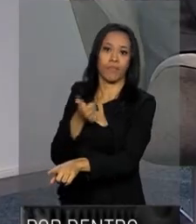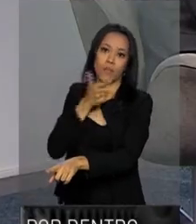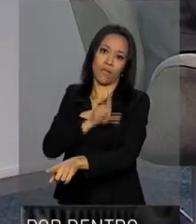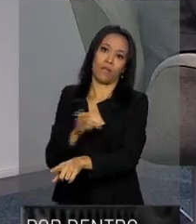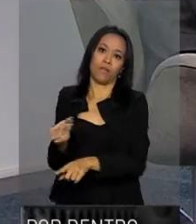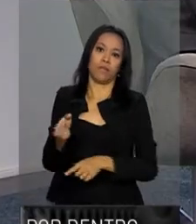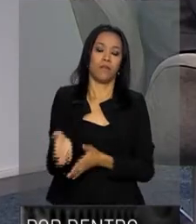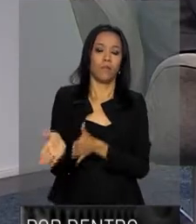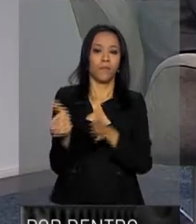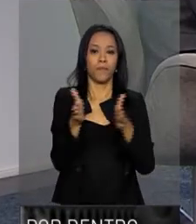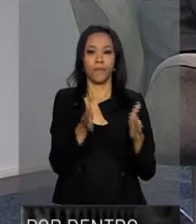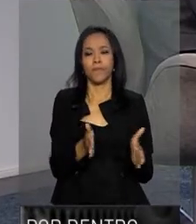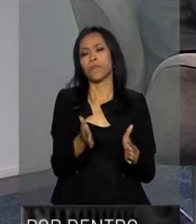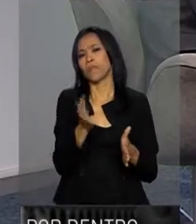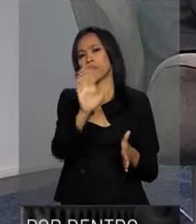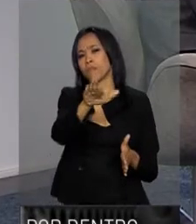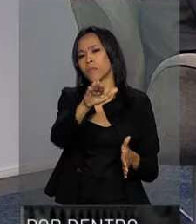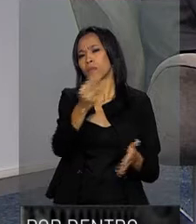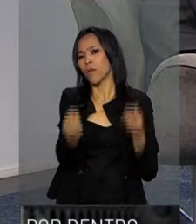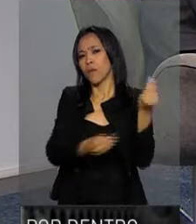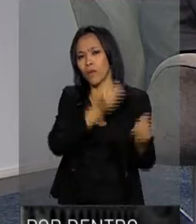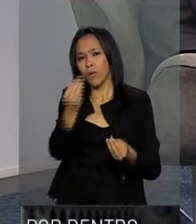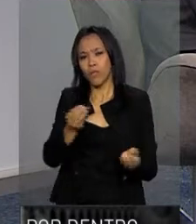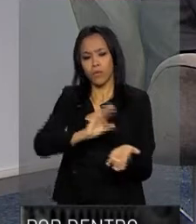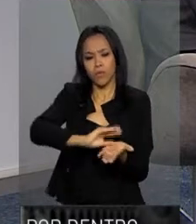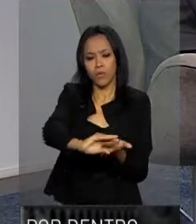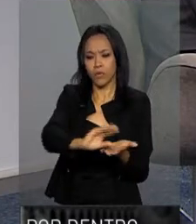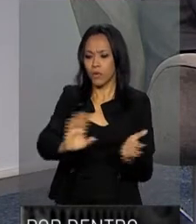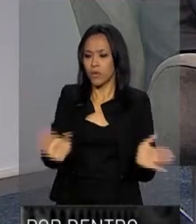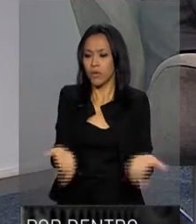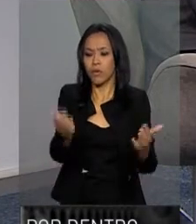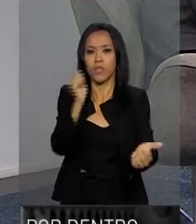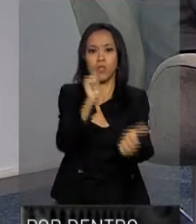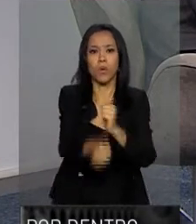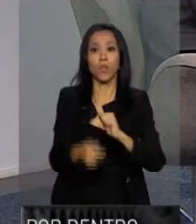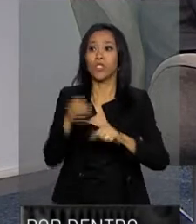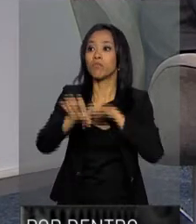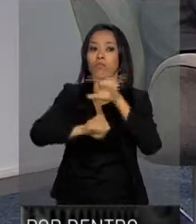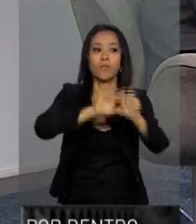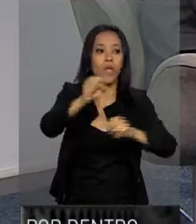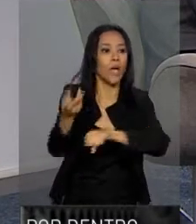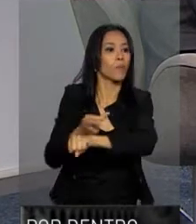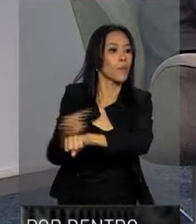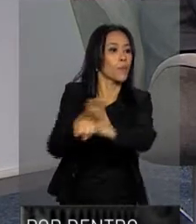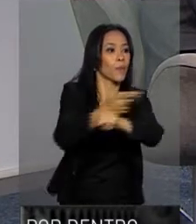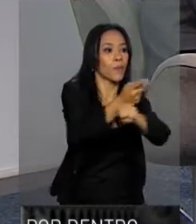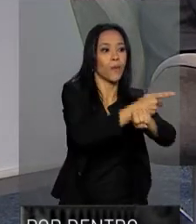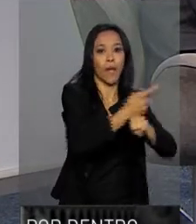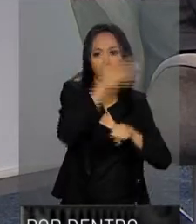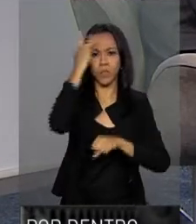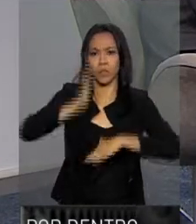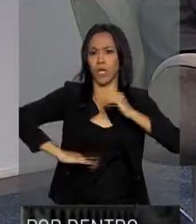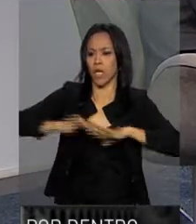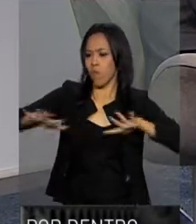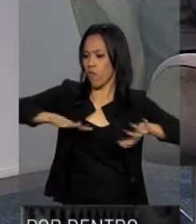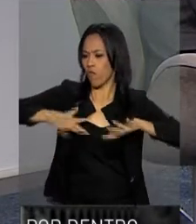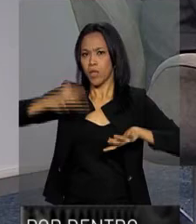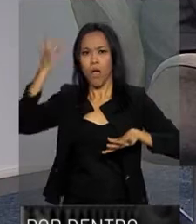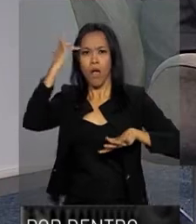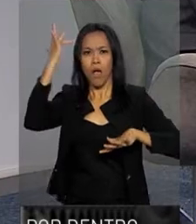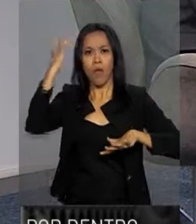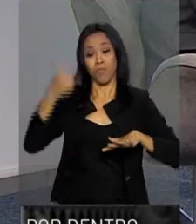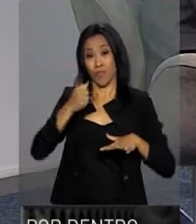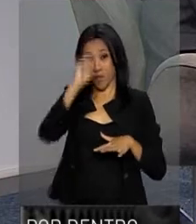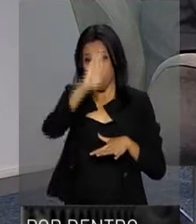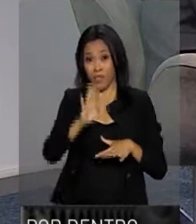nisso como investir na iniciação esportiva e também na busca de novos talentos em um país com as características características como nós no brasil é um